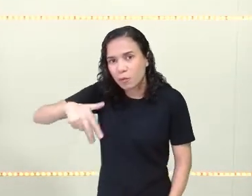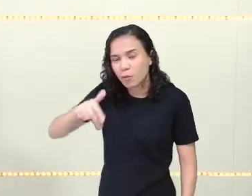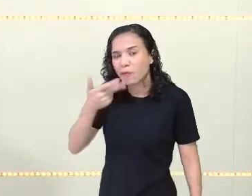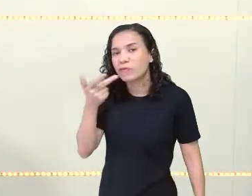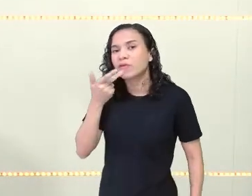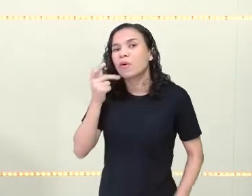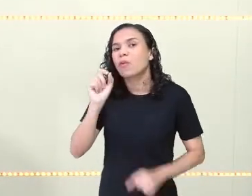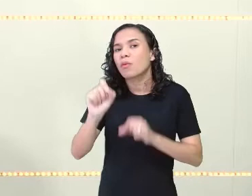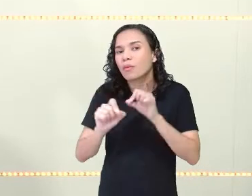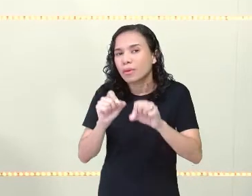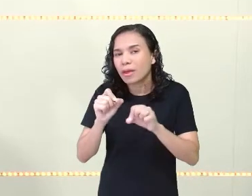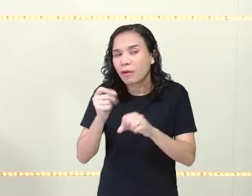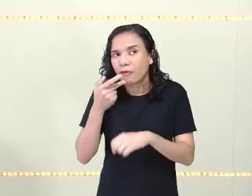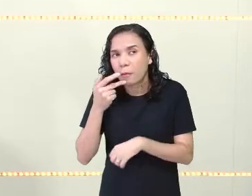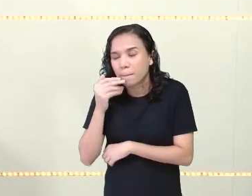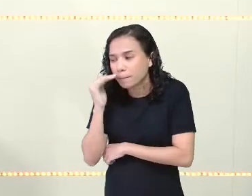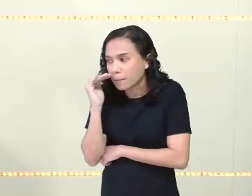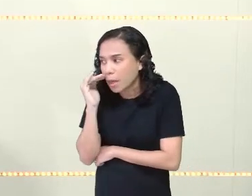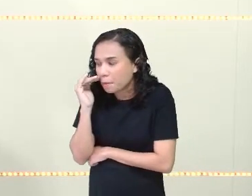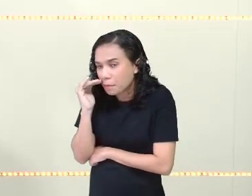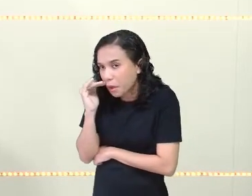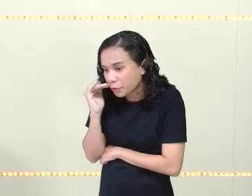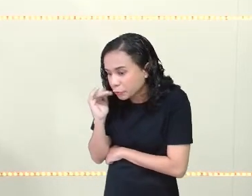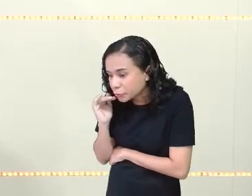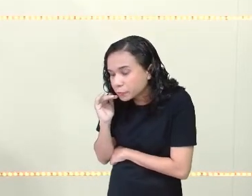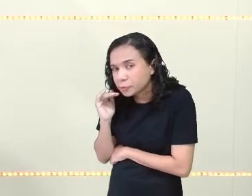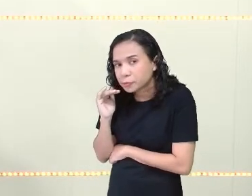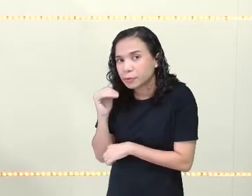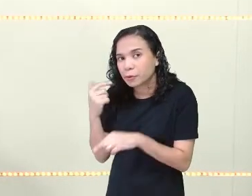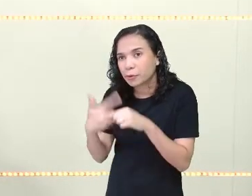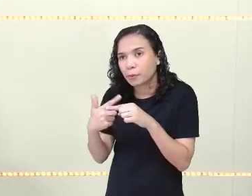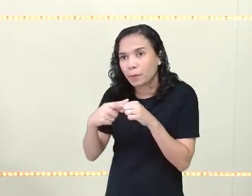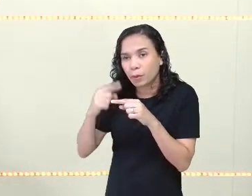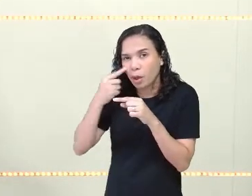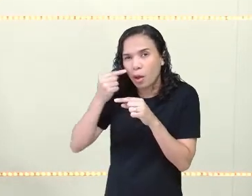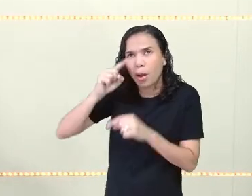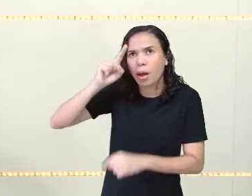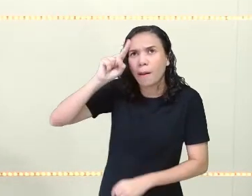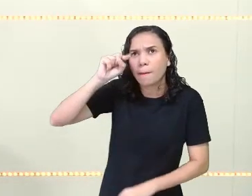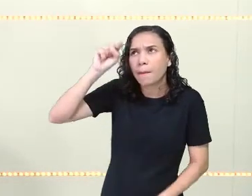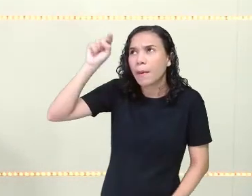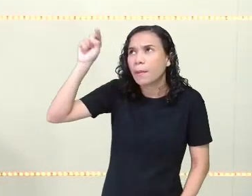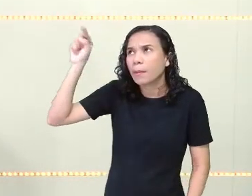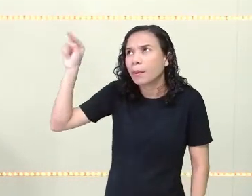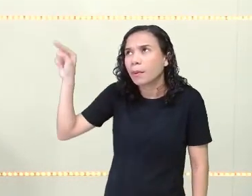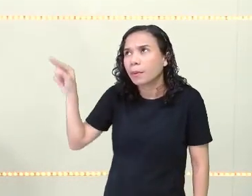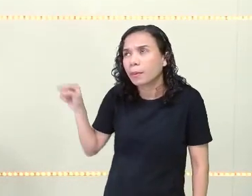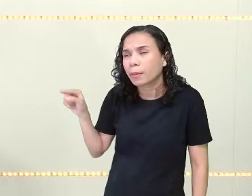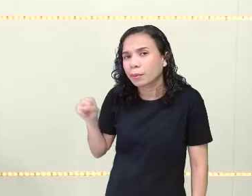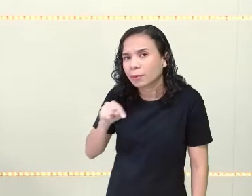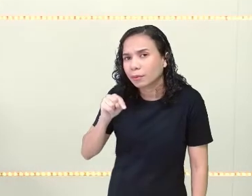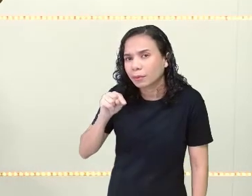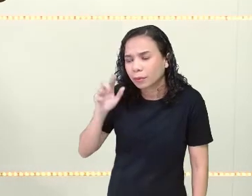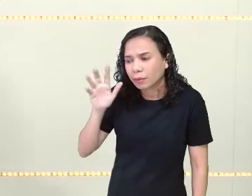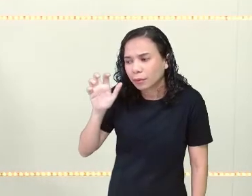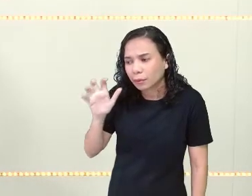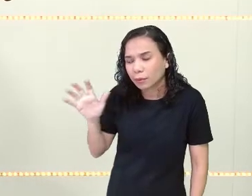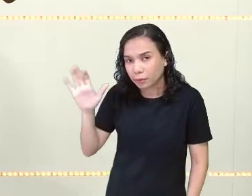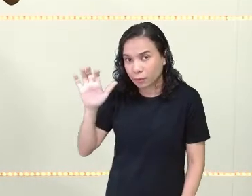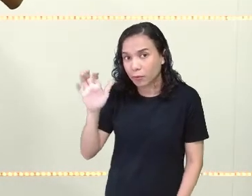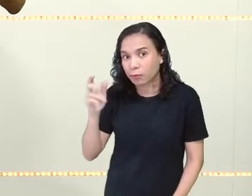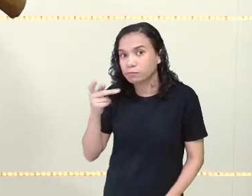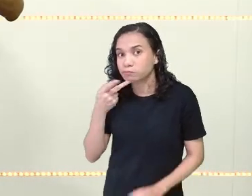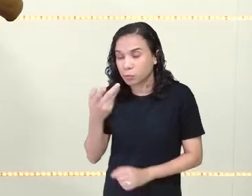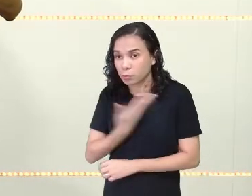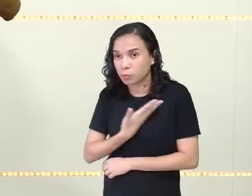falando, inclusive baixinho, porque o balão está todo pontilhadinho. Vejam só a